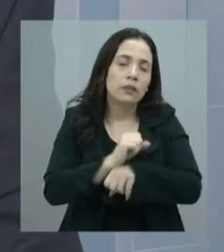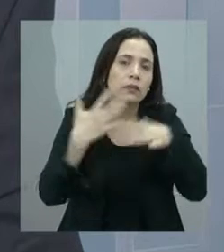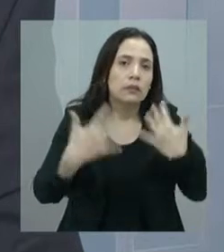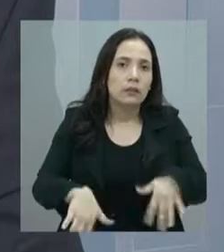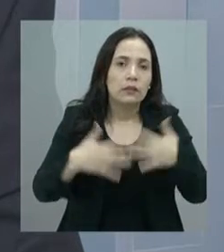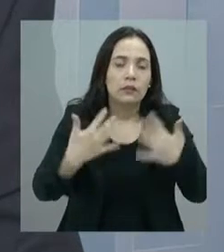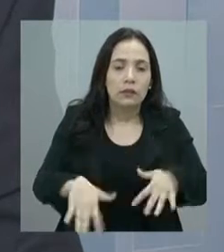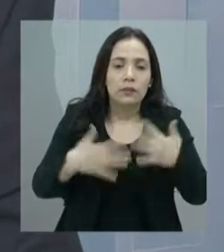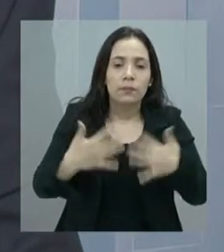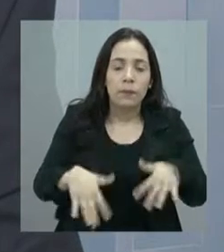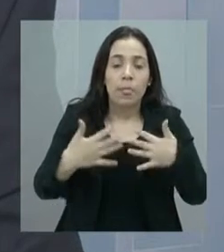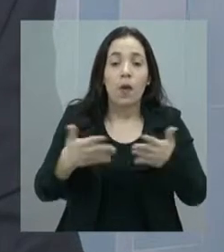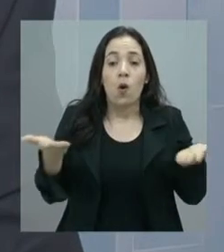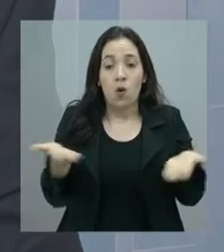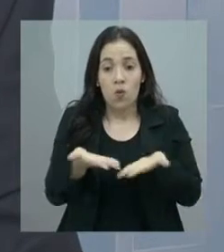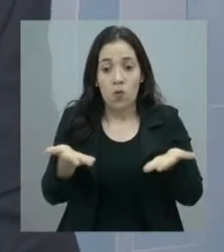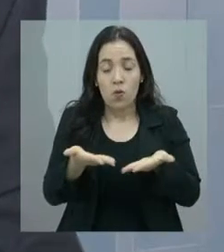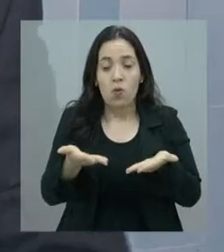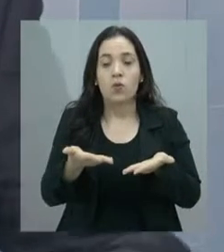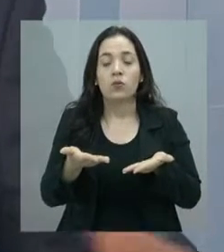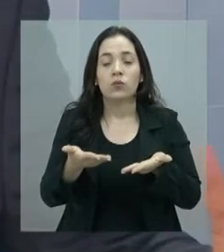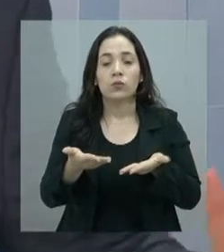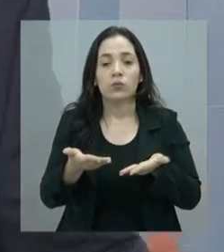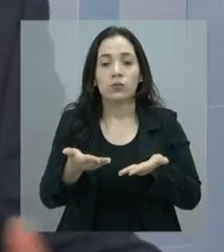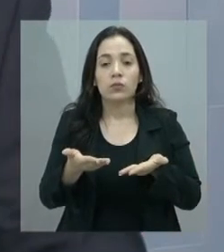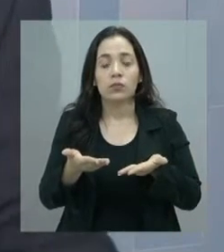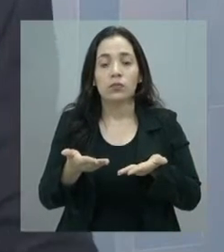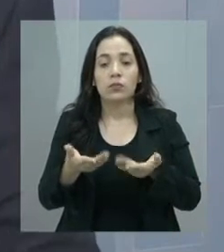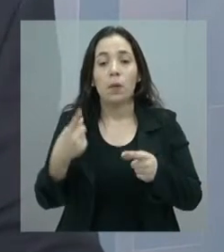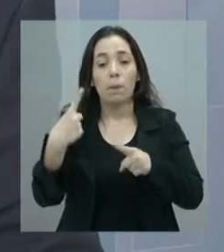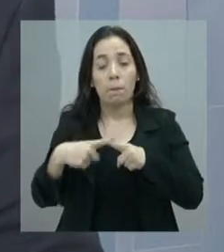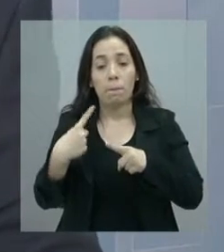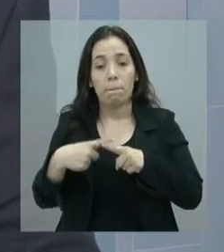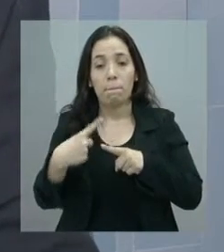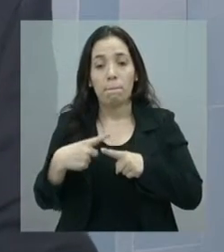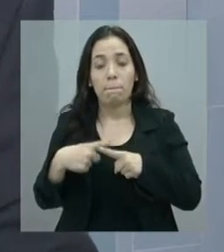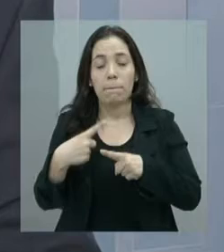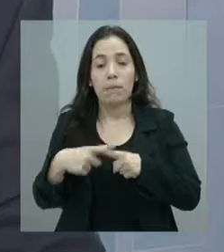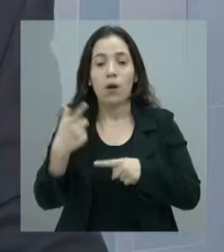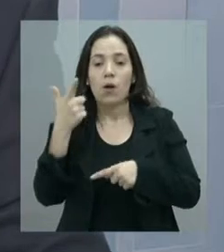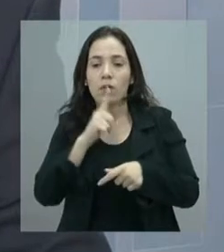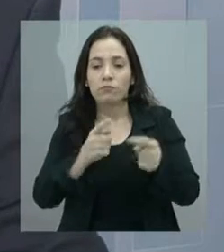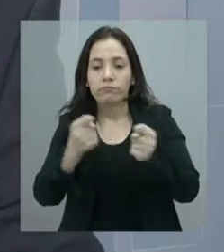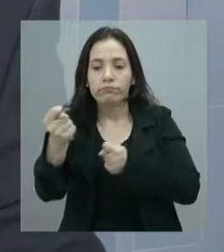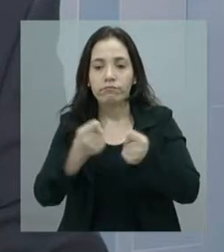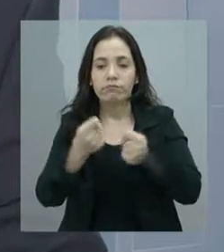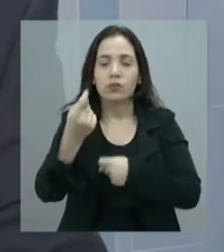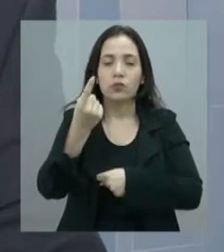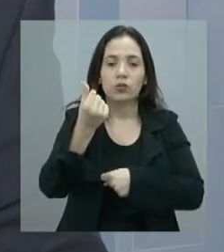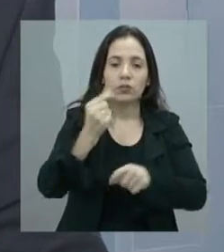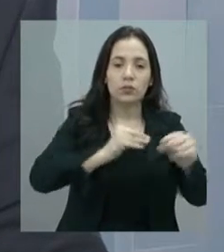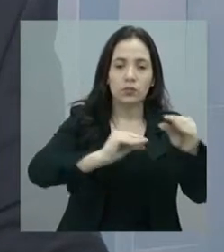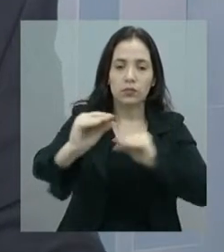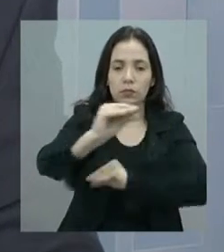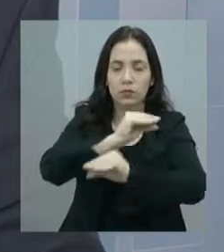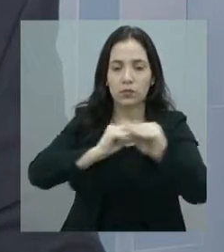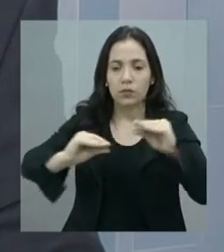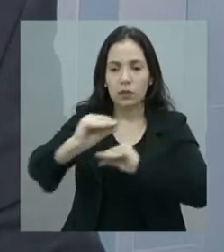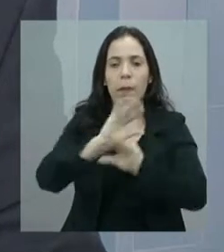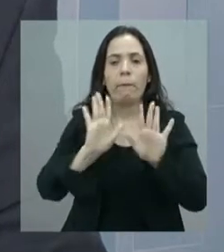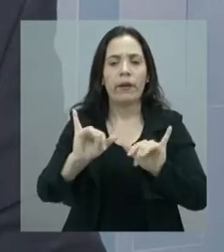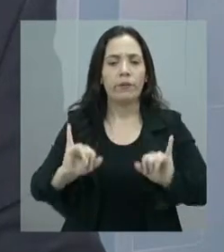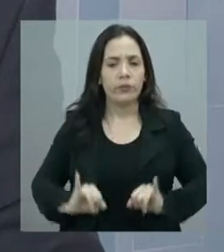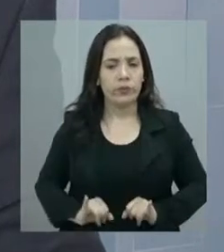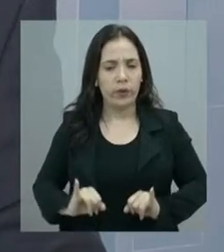esse hospital sobrevive hoje porque os camilianos têm uma capacidade muito grande de gerenciamento, eles conseguem repassar recursos de um hospital para outro. Mas sofreu